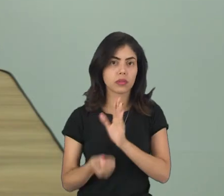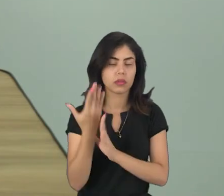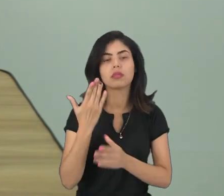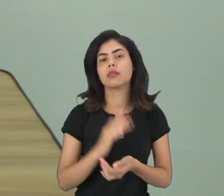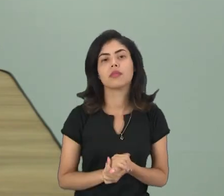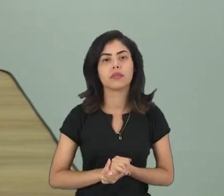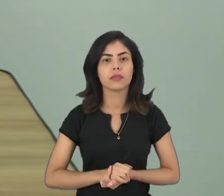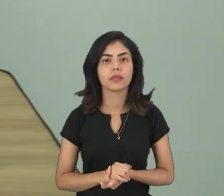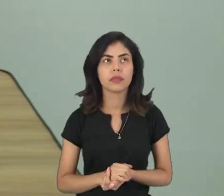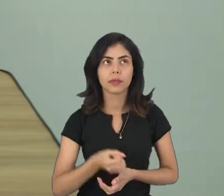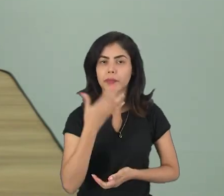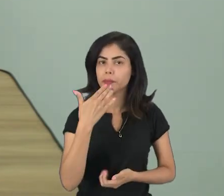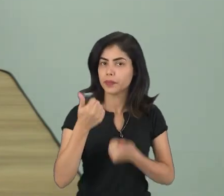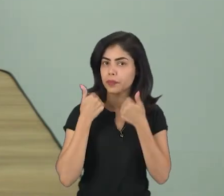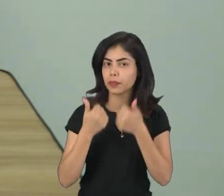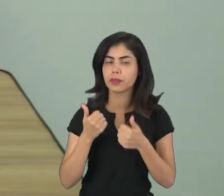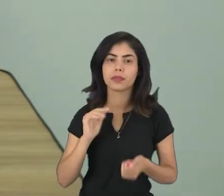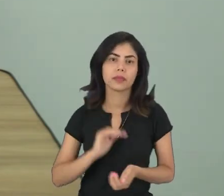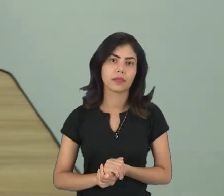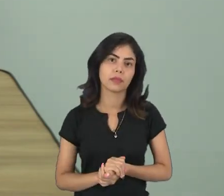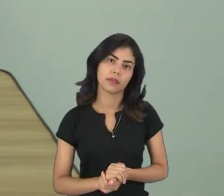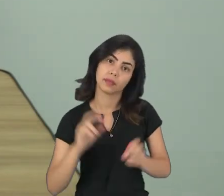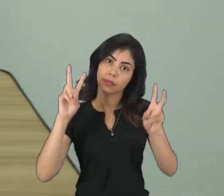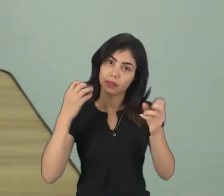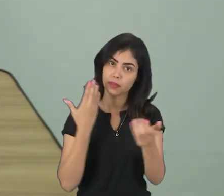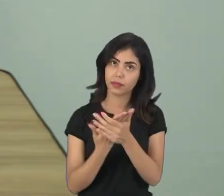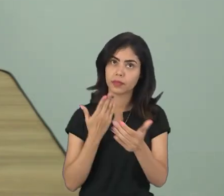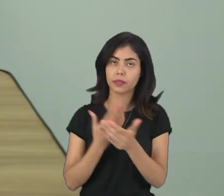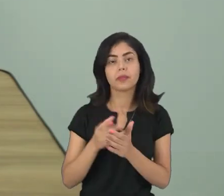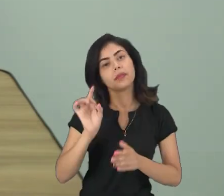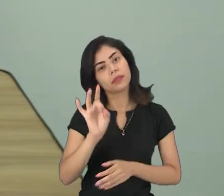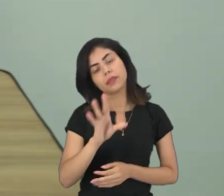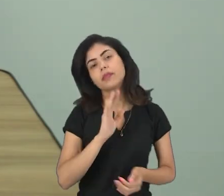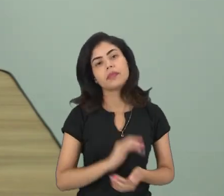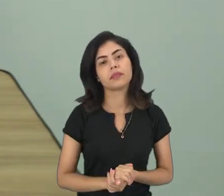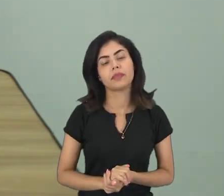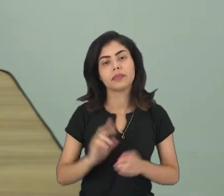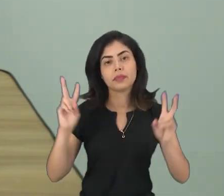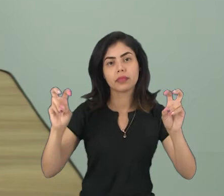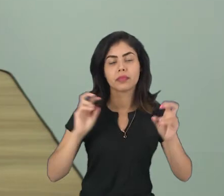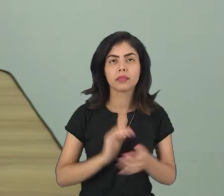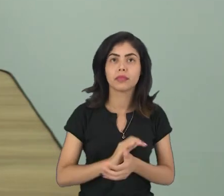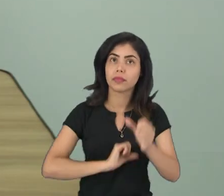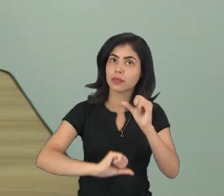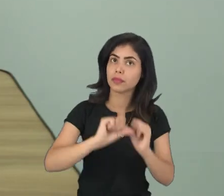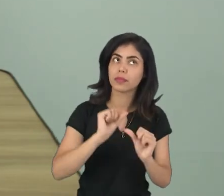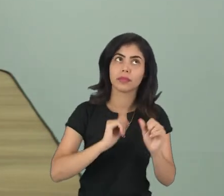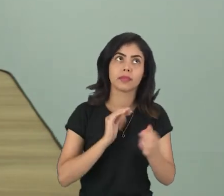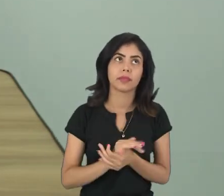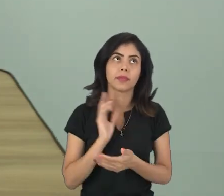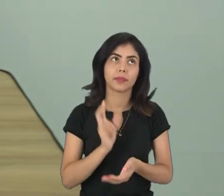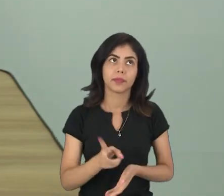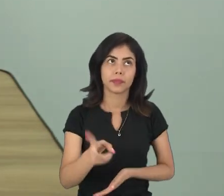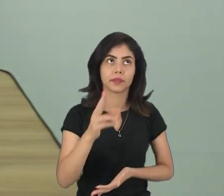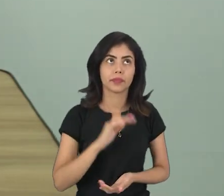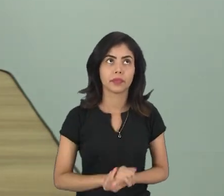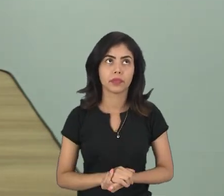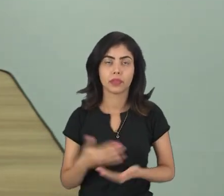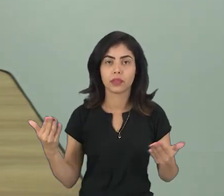surjam. Muito bem. O assunto da nossa aula é justamente sobre isso, mudanças e